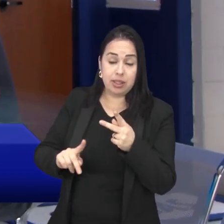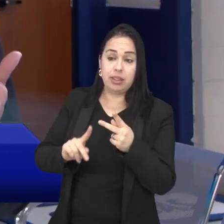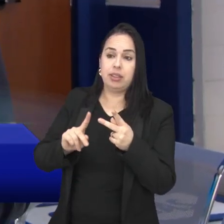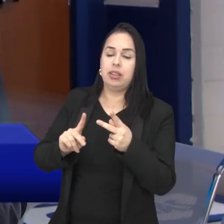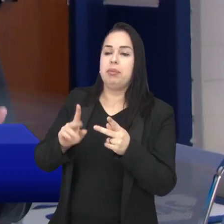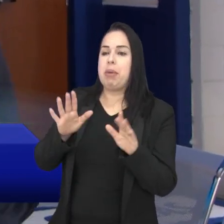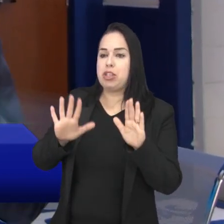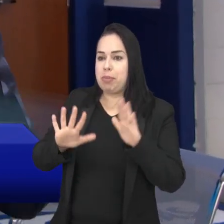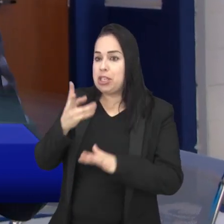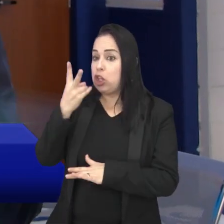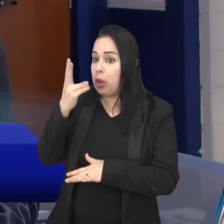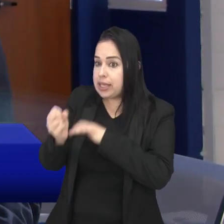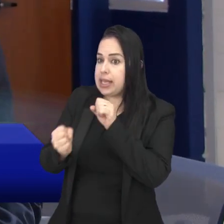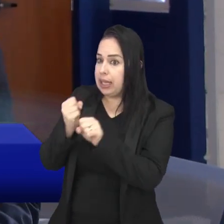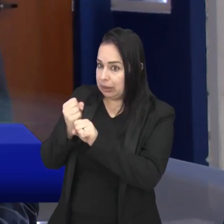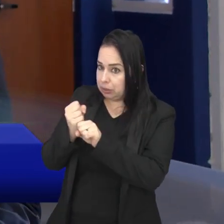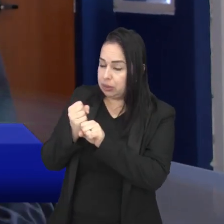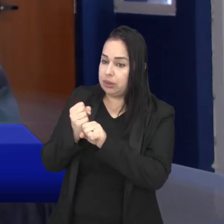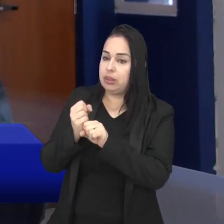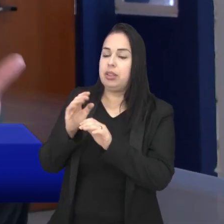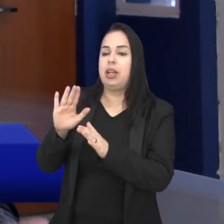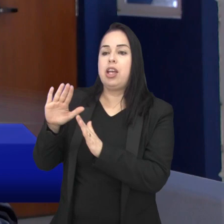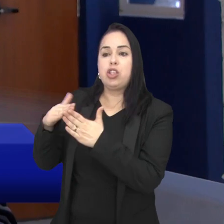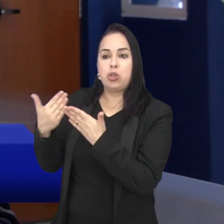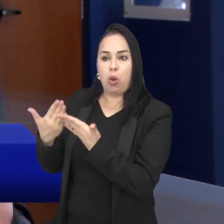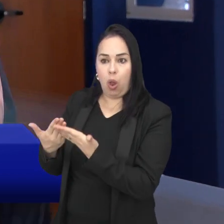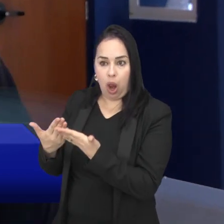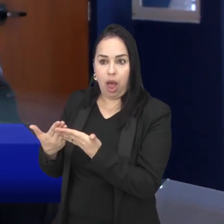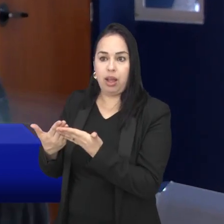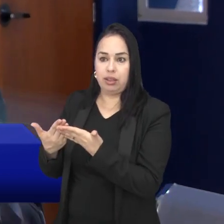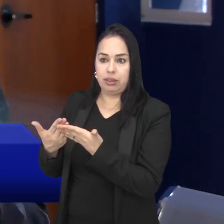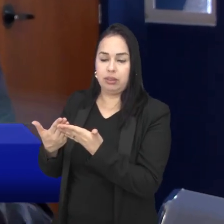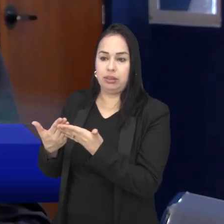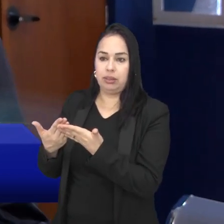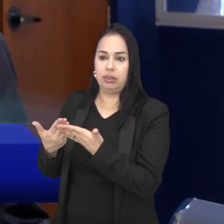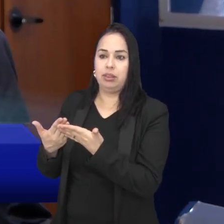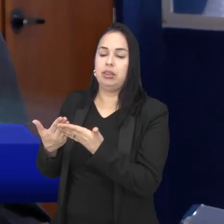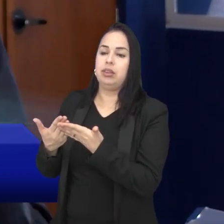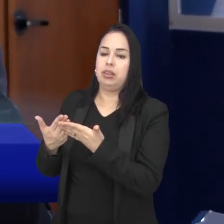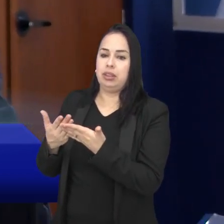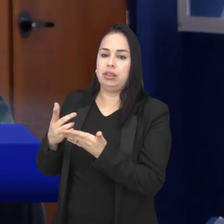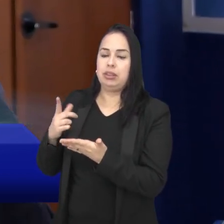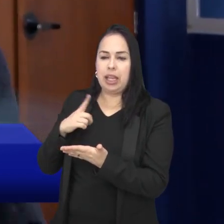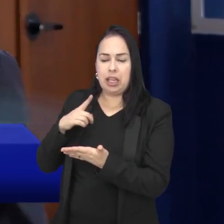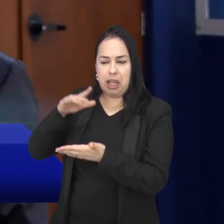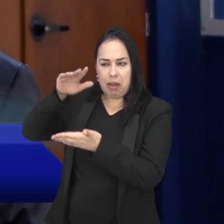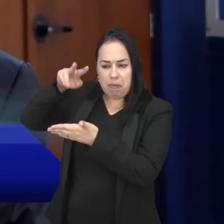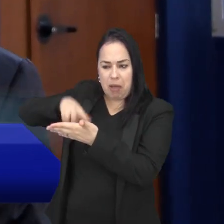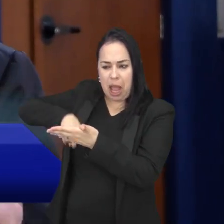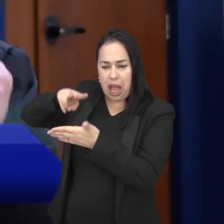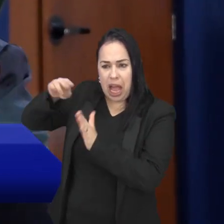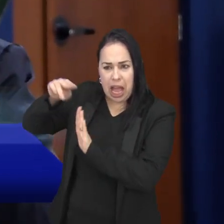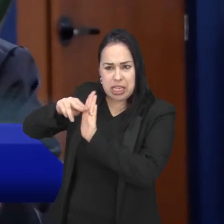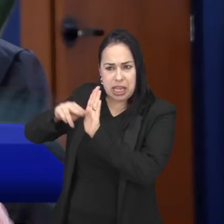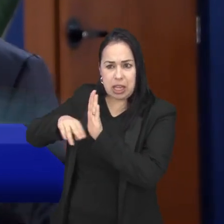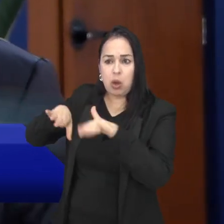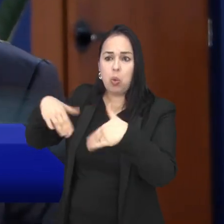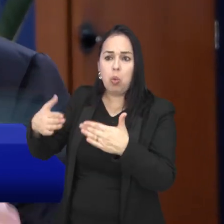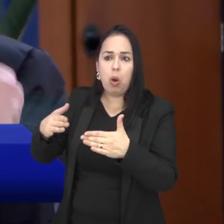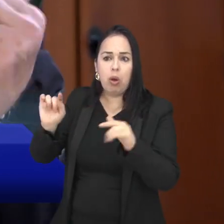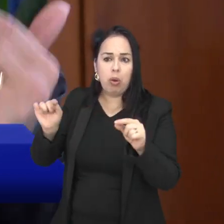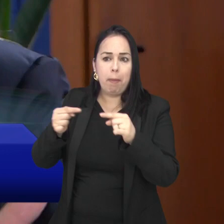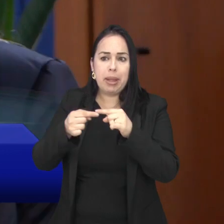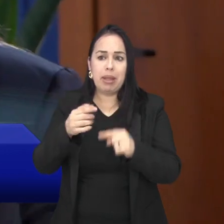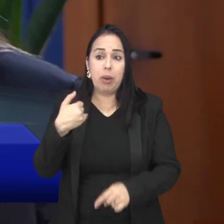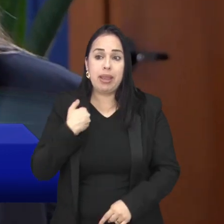Campos, residentes há no mínimo 2 anos, escolaridade e recorte etário. Tem que dar uma olhadinha lá em cada um dos